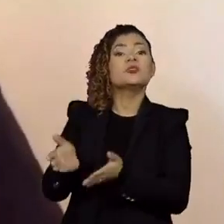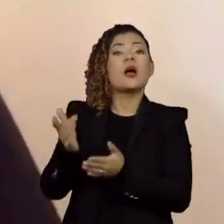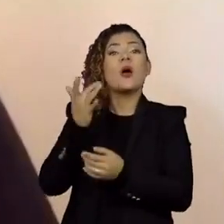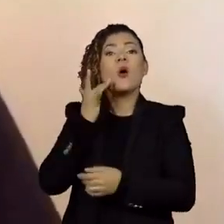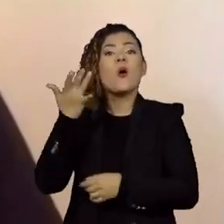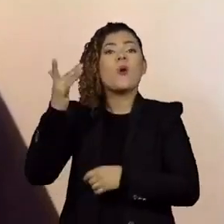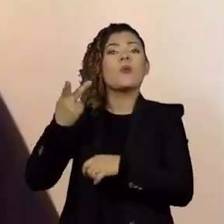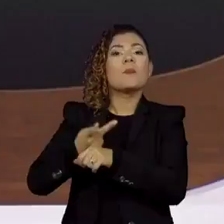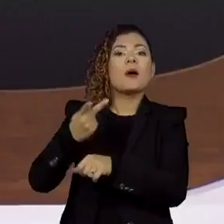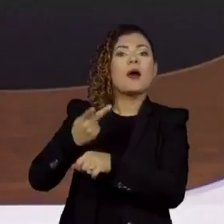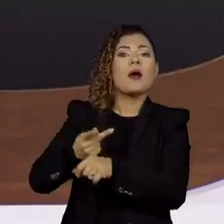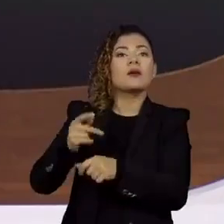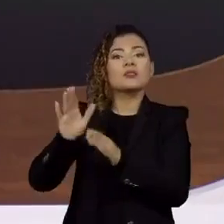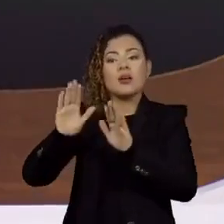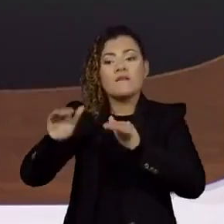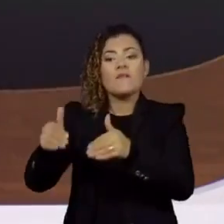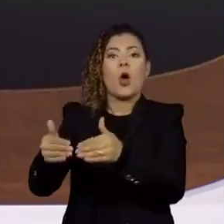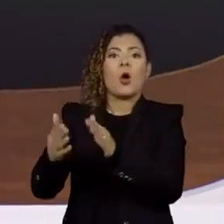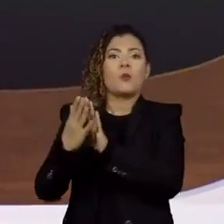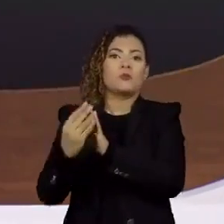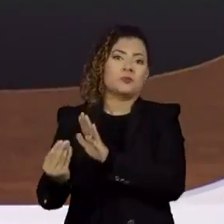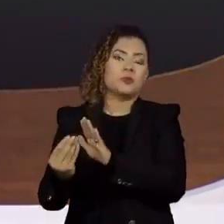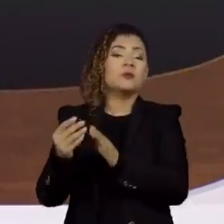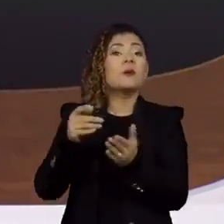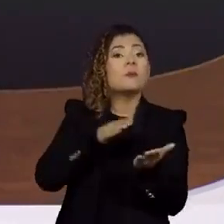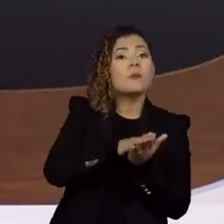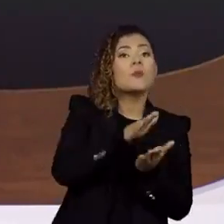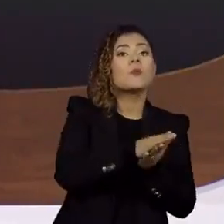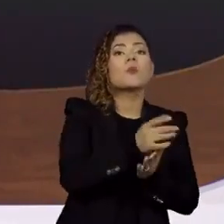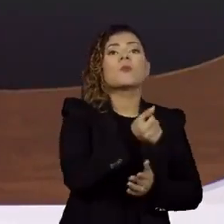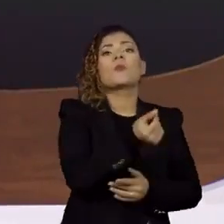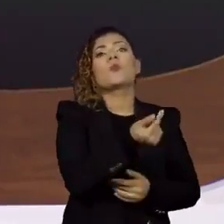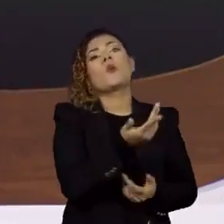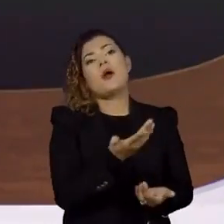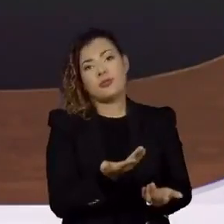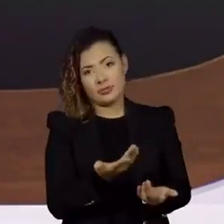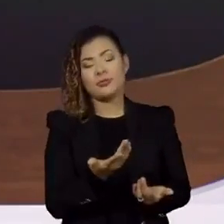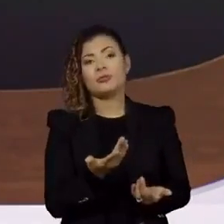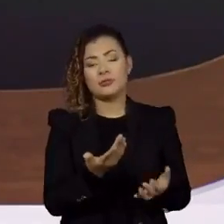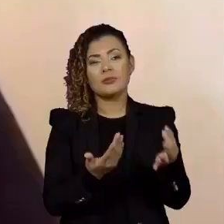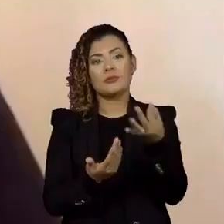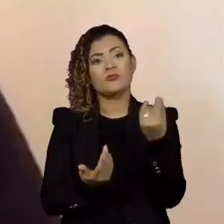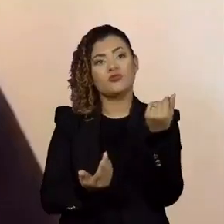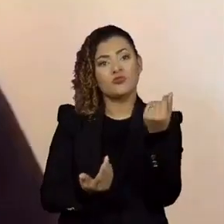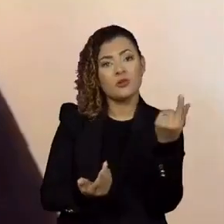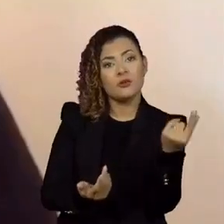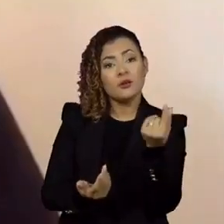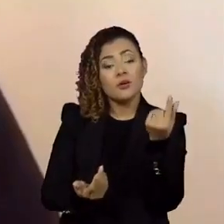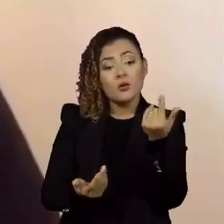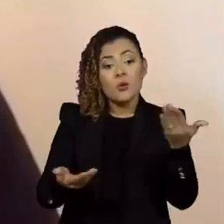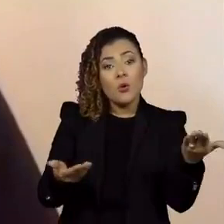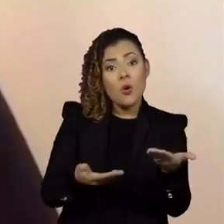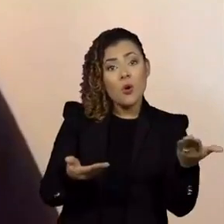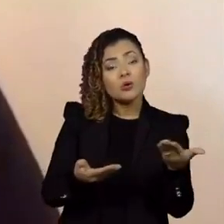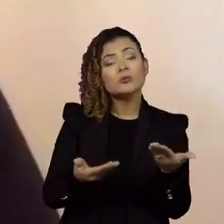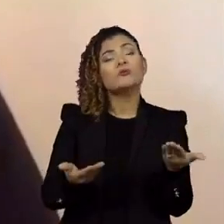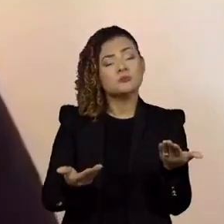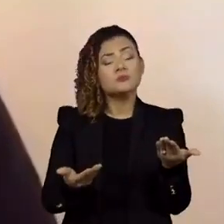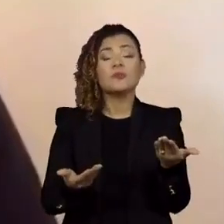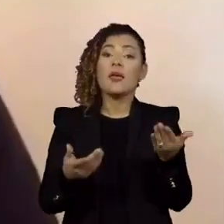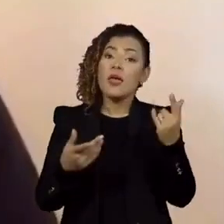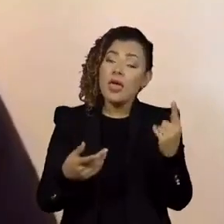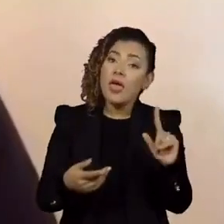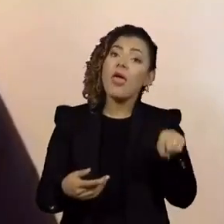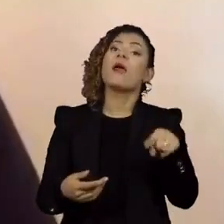ouro ou prata, metálico. Uma moeda que tinha um valor intrínseco em si. E a moeda moderna, a moeda contemporânea, é